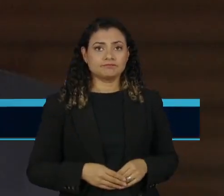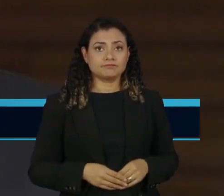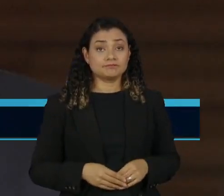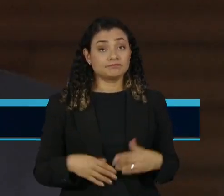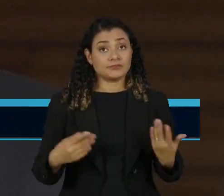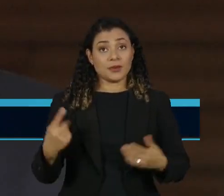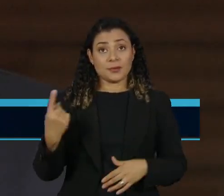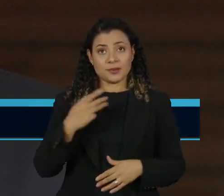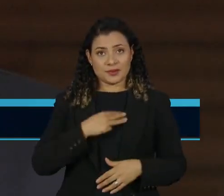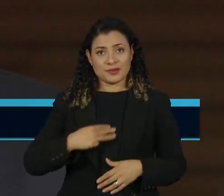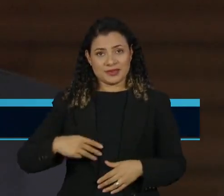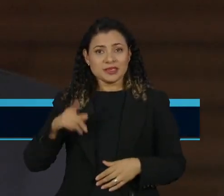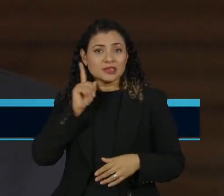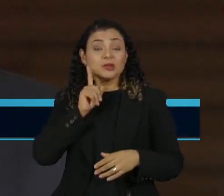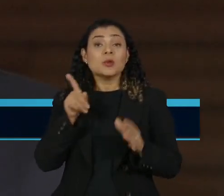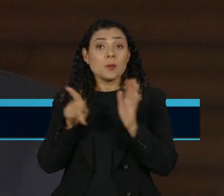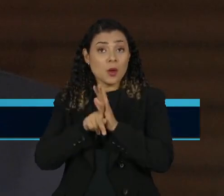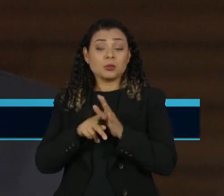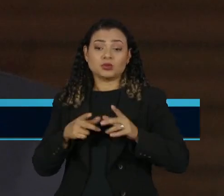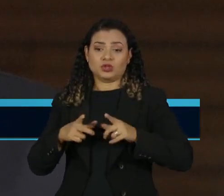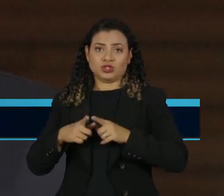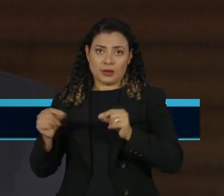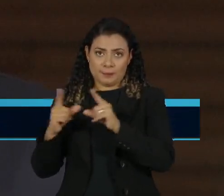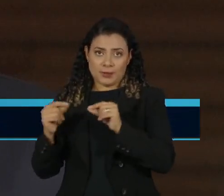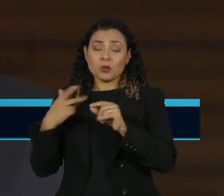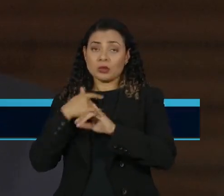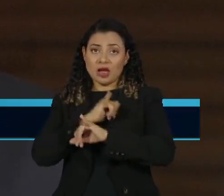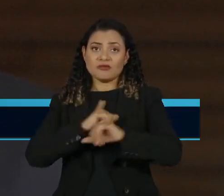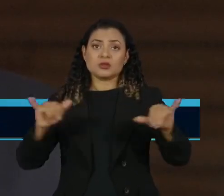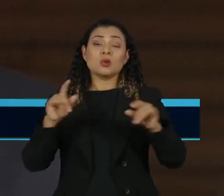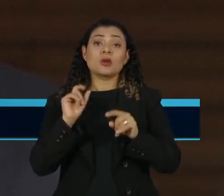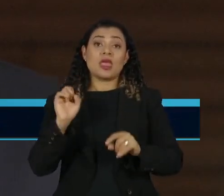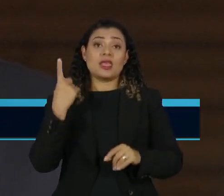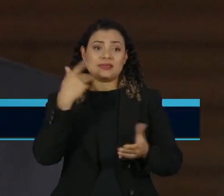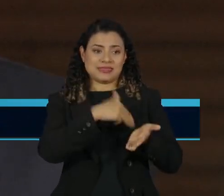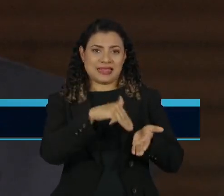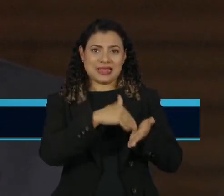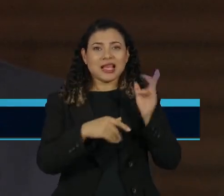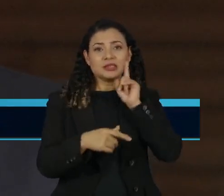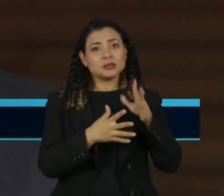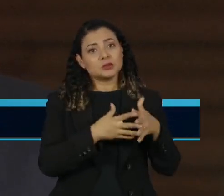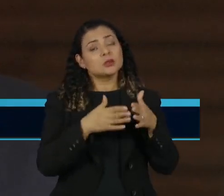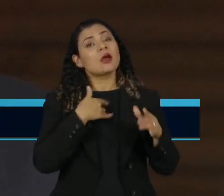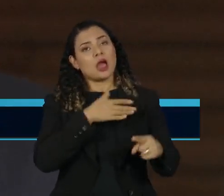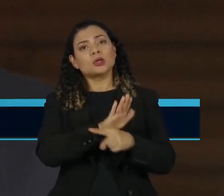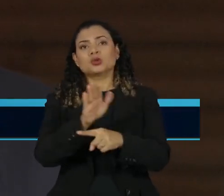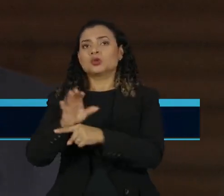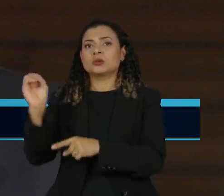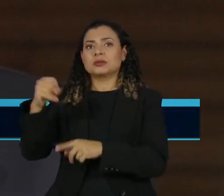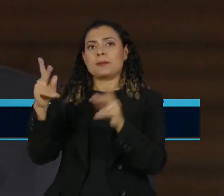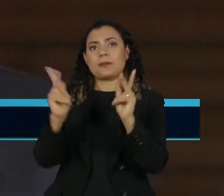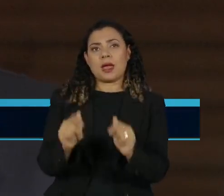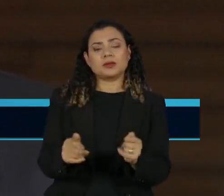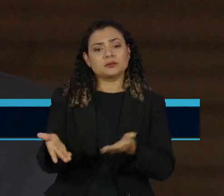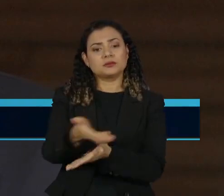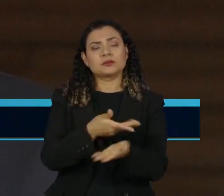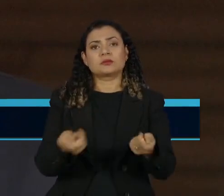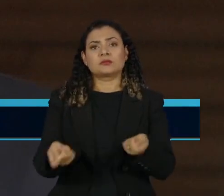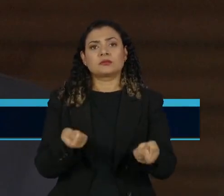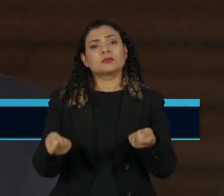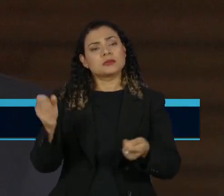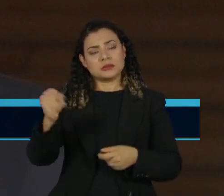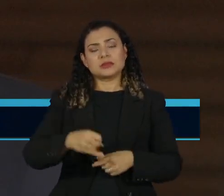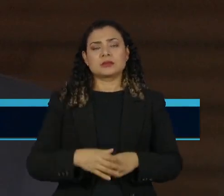O primeiro-ministro do Japão, Fumio Kishida, disse que o ex-secretário de Estado fez grandes contribuições para a paz e estabilidade